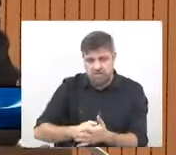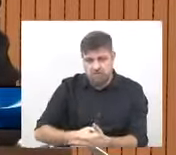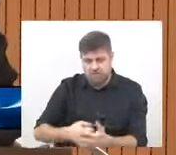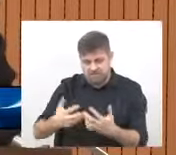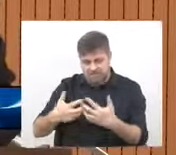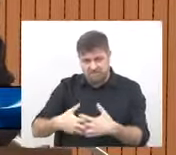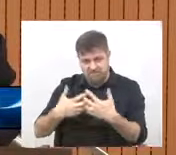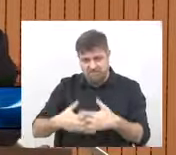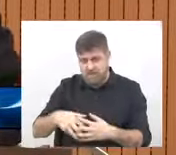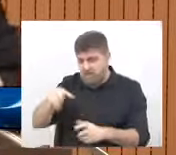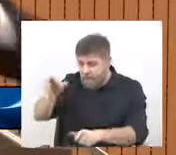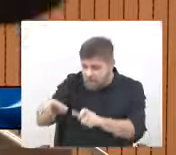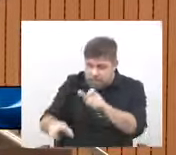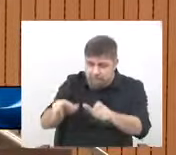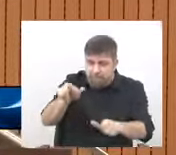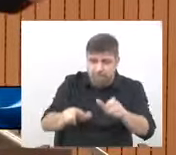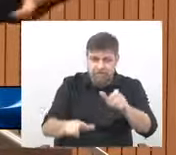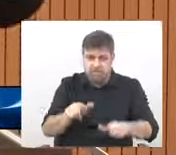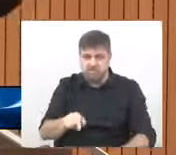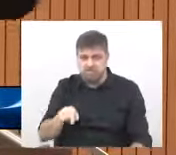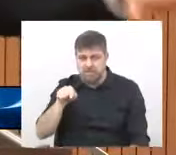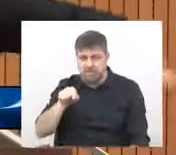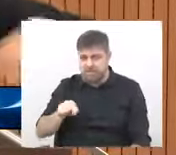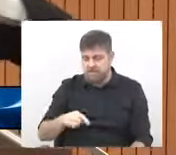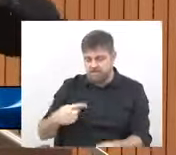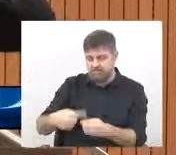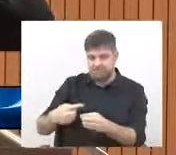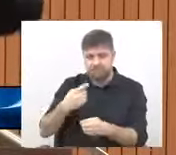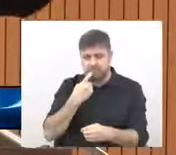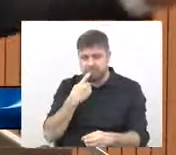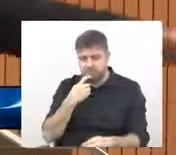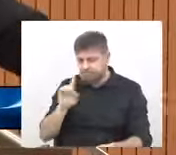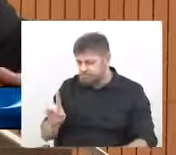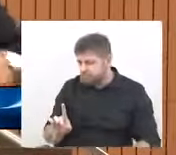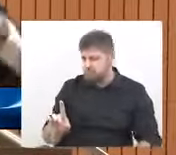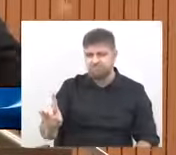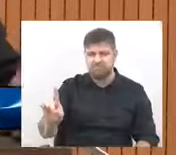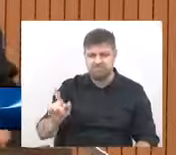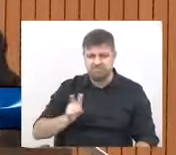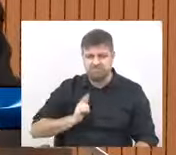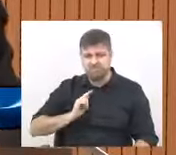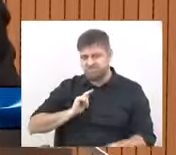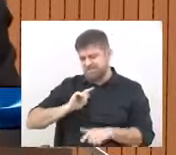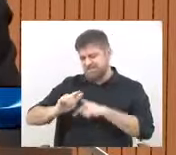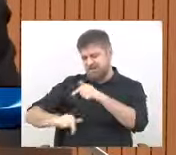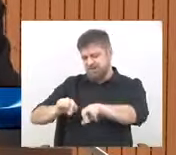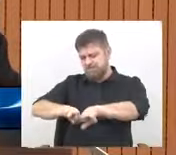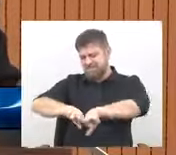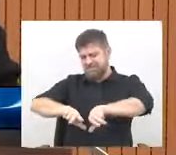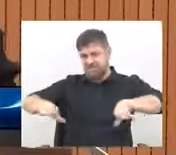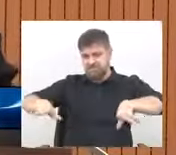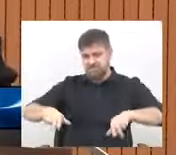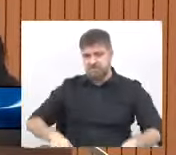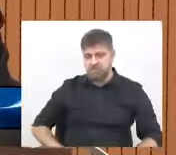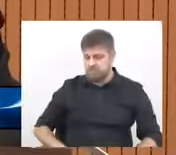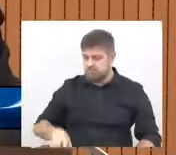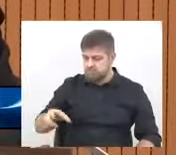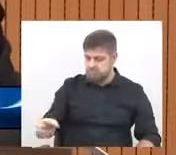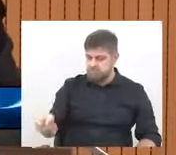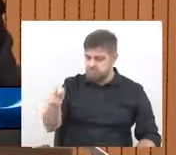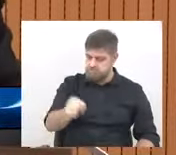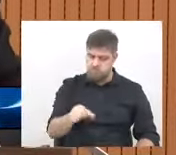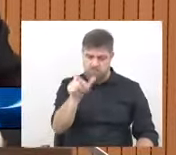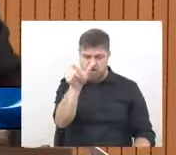efetivamente, pessoas que estão lá na cidade, nas suas muitas diferentes áreas, pudessem ser